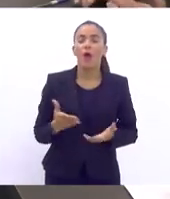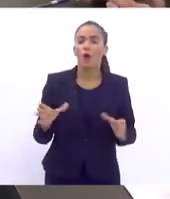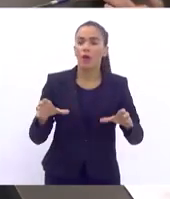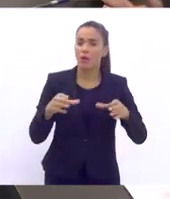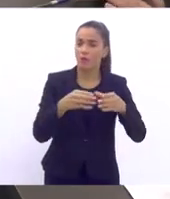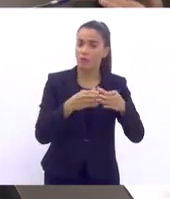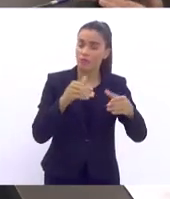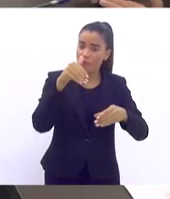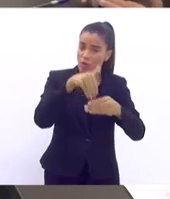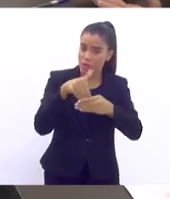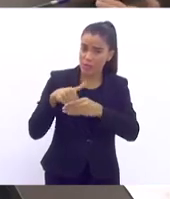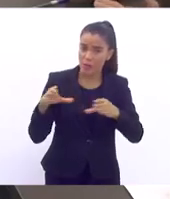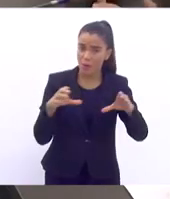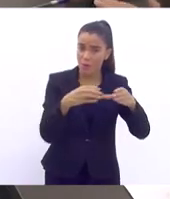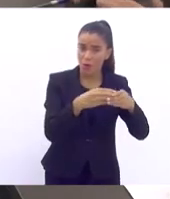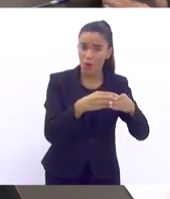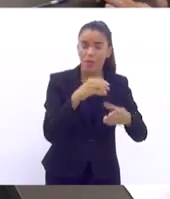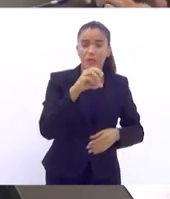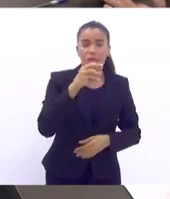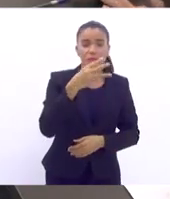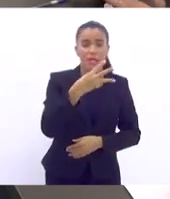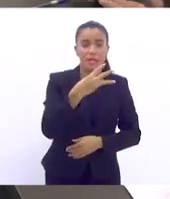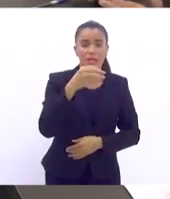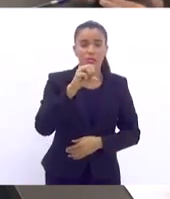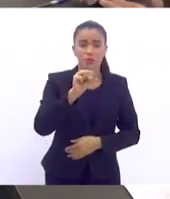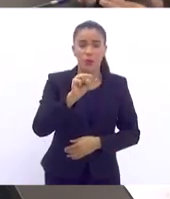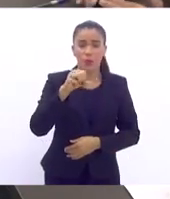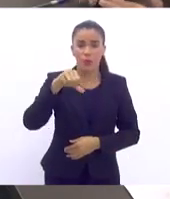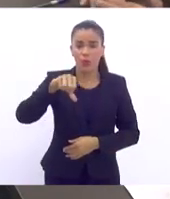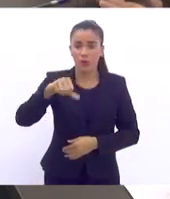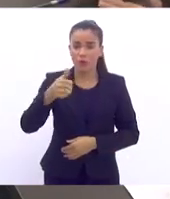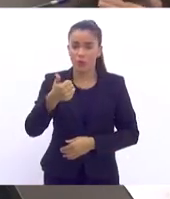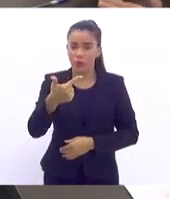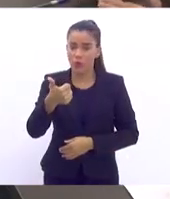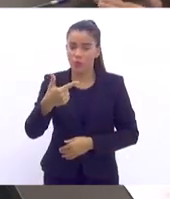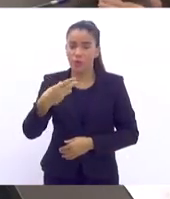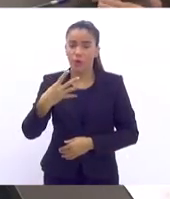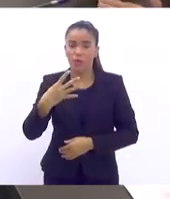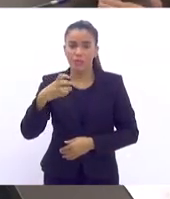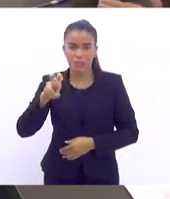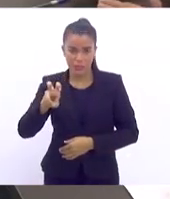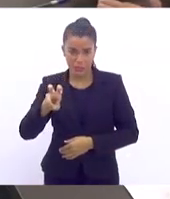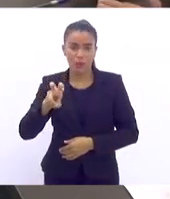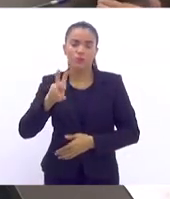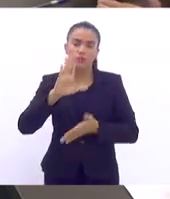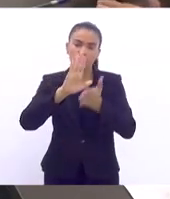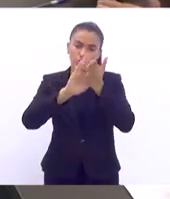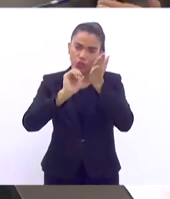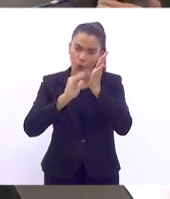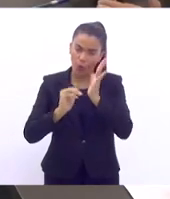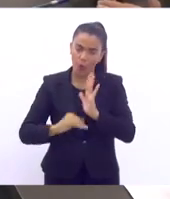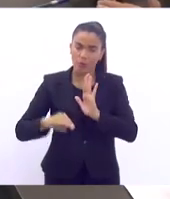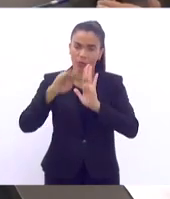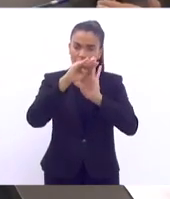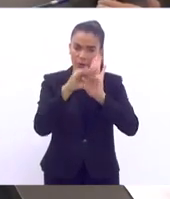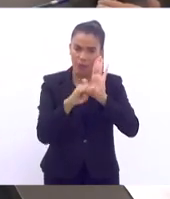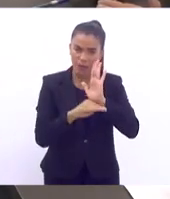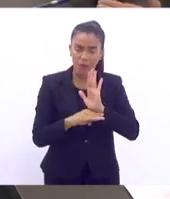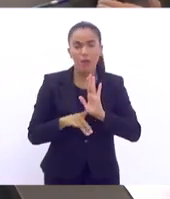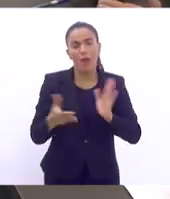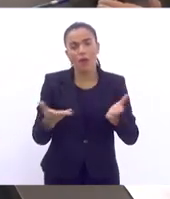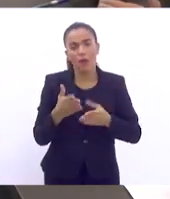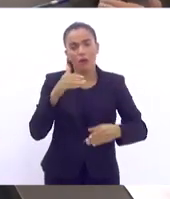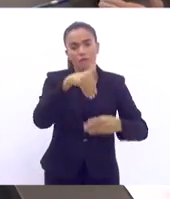em bloco quais sejam 3 8 9 12 15 44 então retirados de pauta e a gente vota em bloco